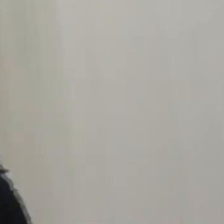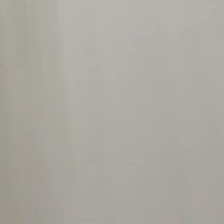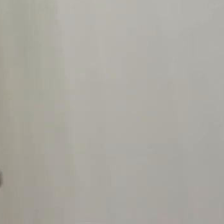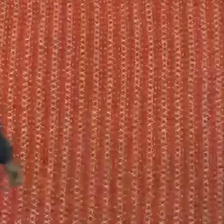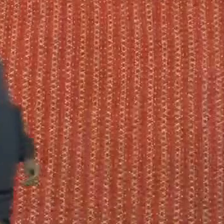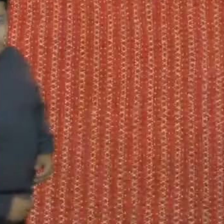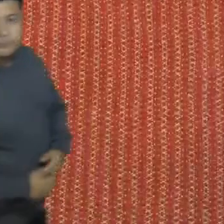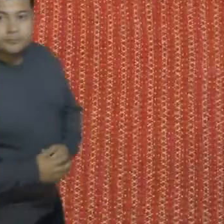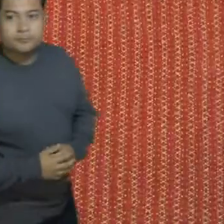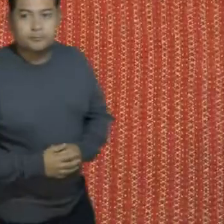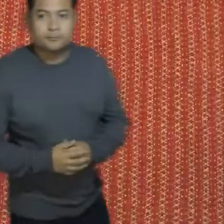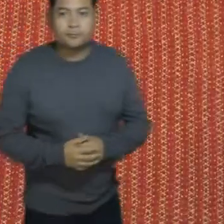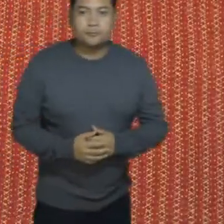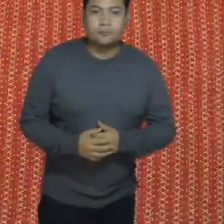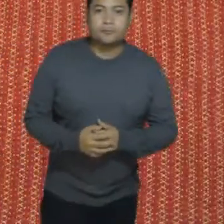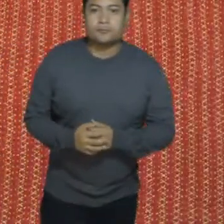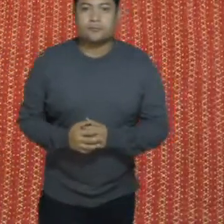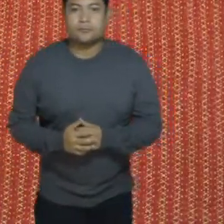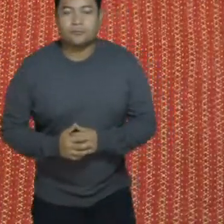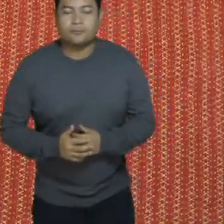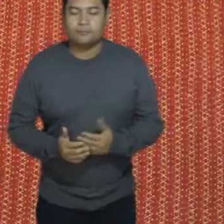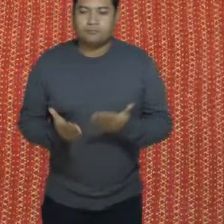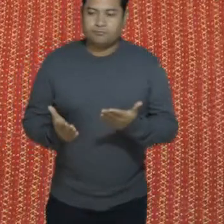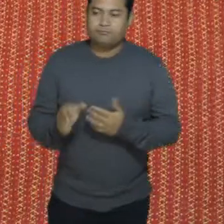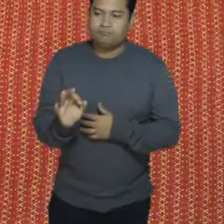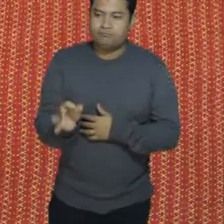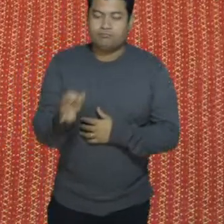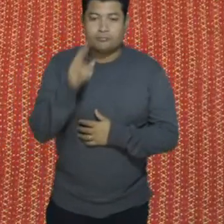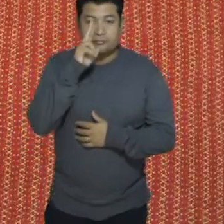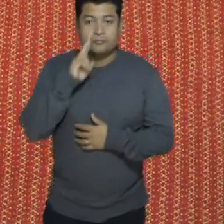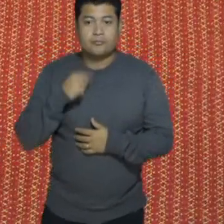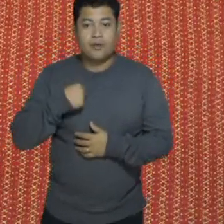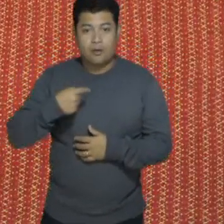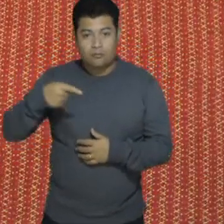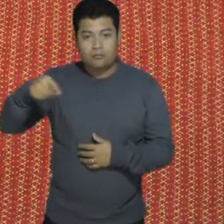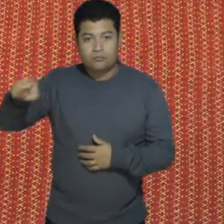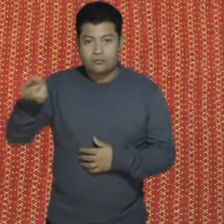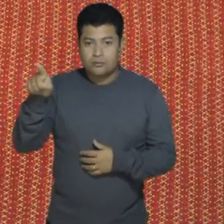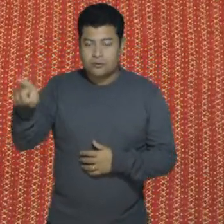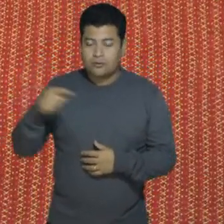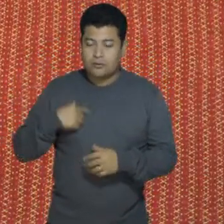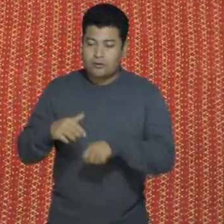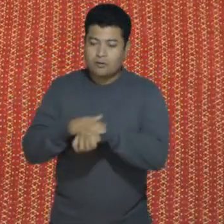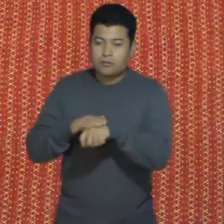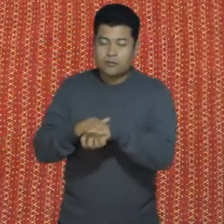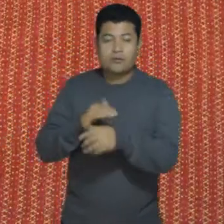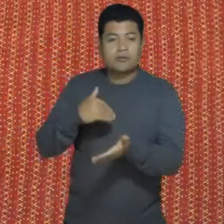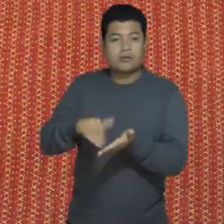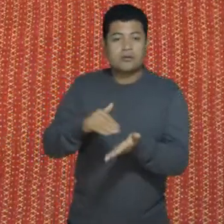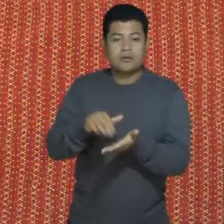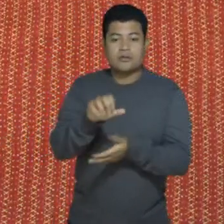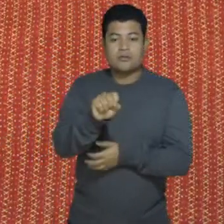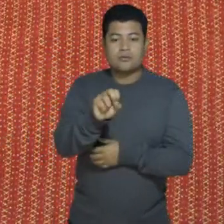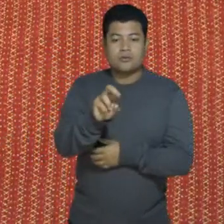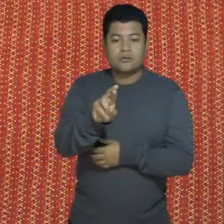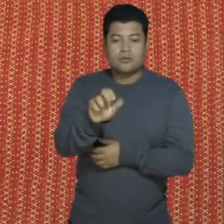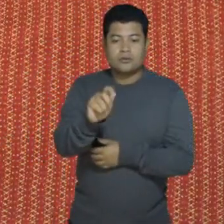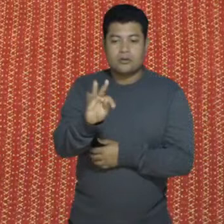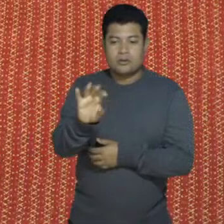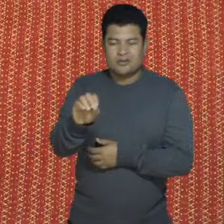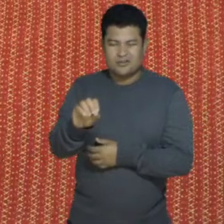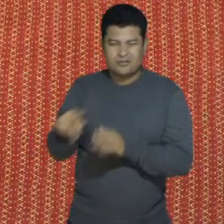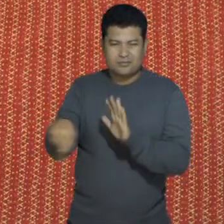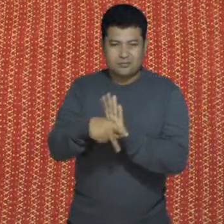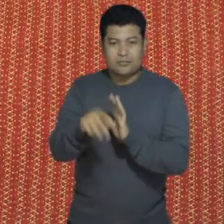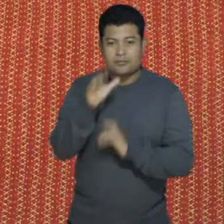eu estive lá no local também e conversei também com o presidente da casan com secretário sorato nós fizemos